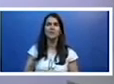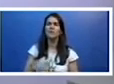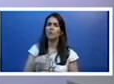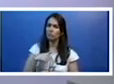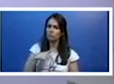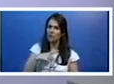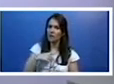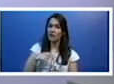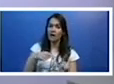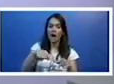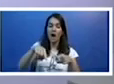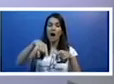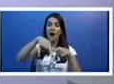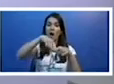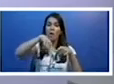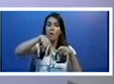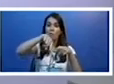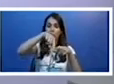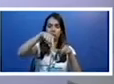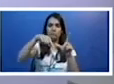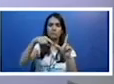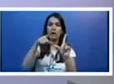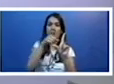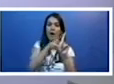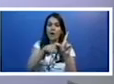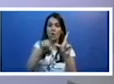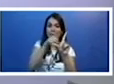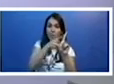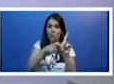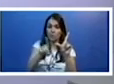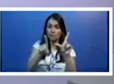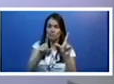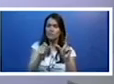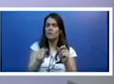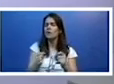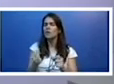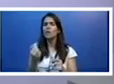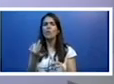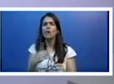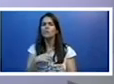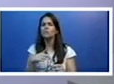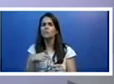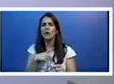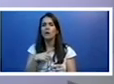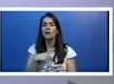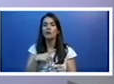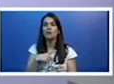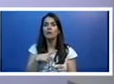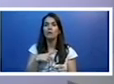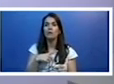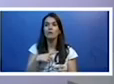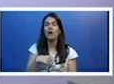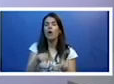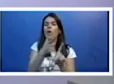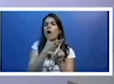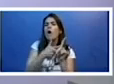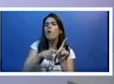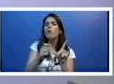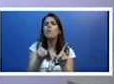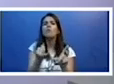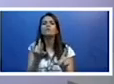os ângulos, e quanto que vale o seno, cosseno e tangente de cada ângulo. Por exemplo, 81 graus. O seno vale isso